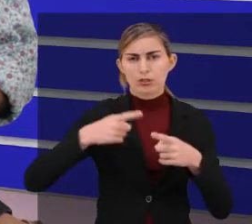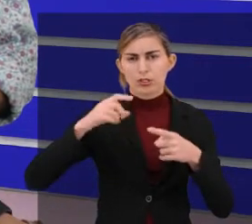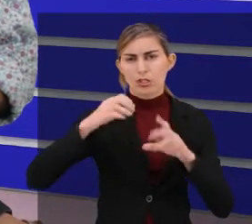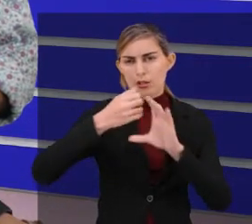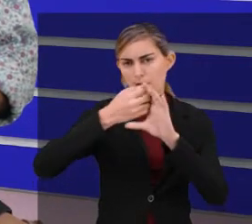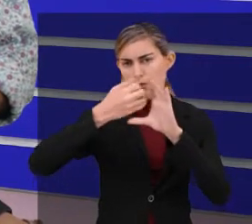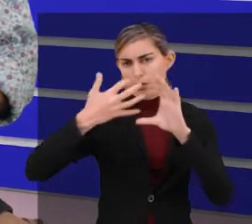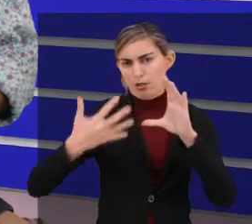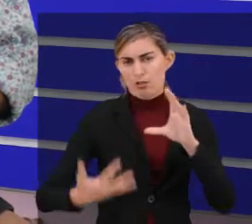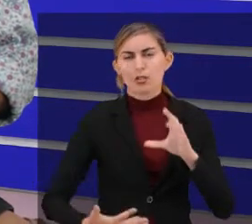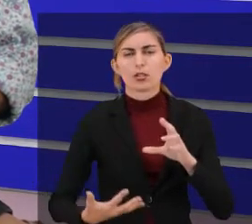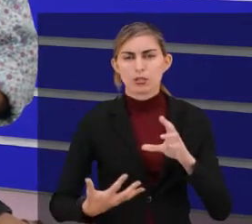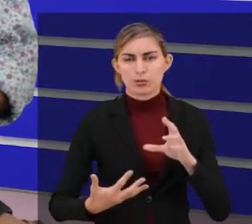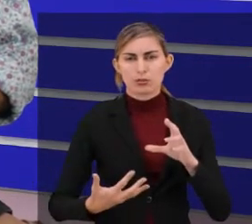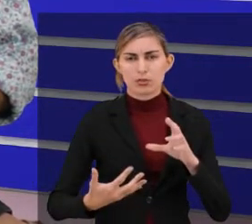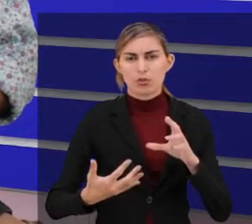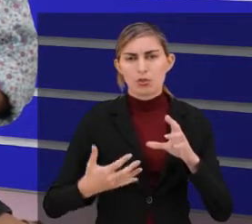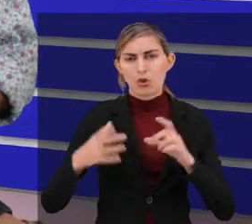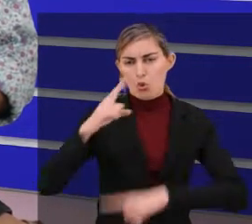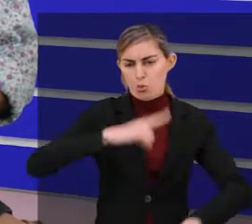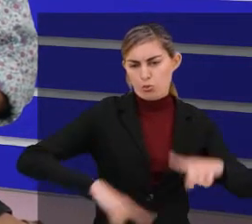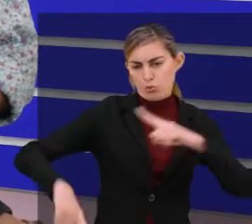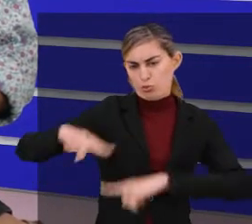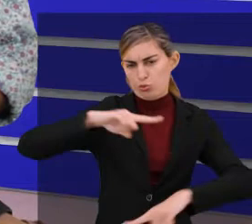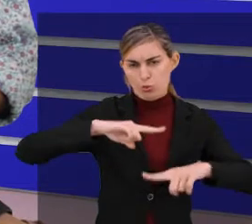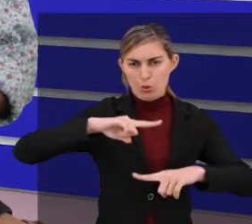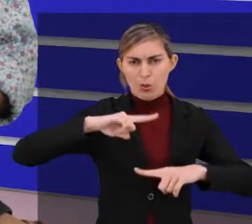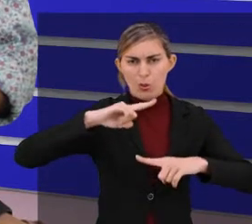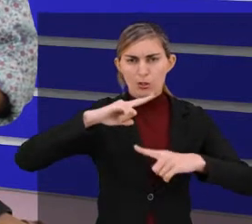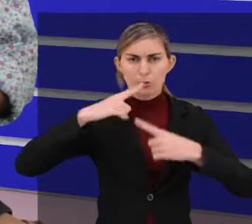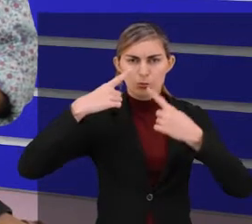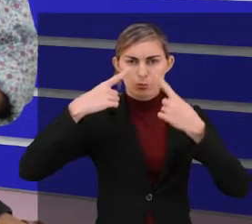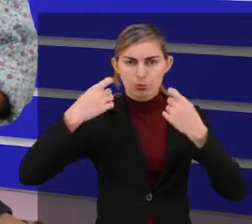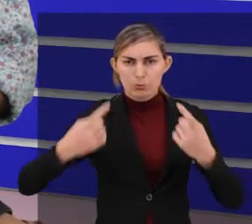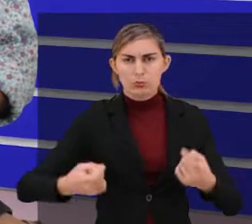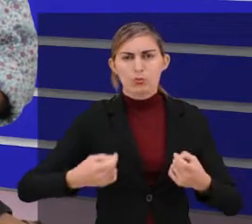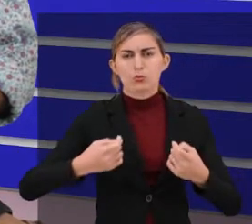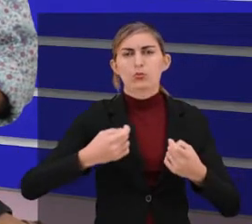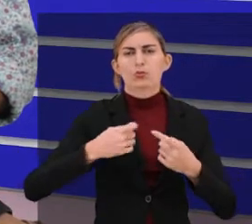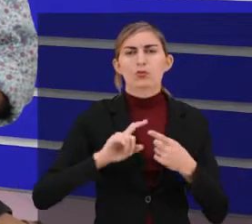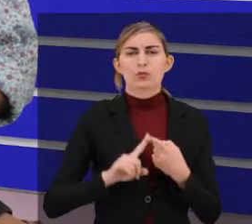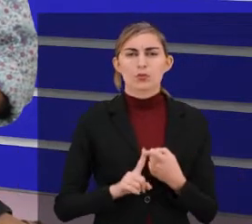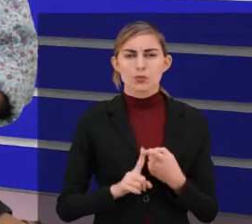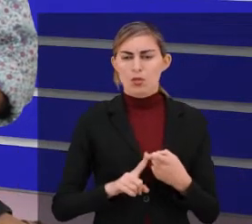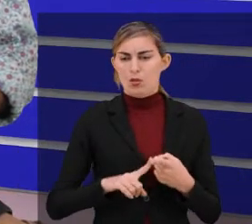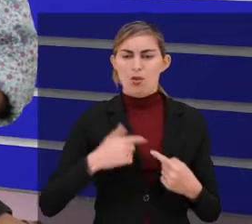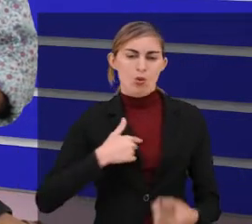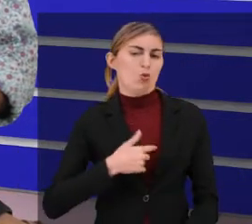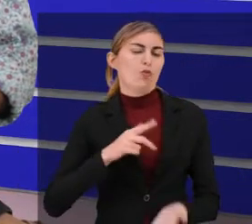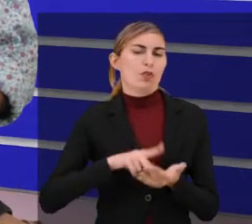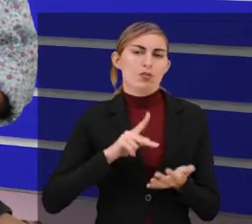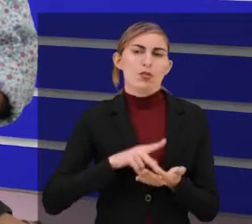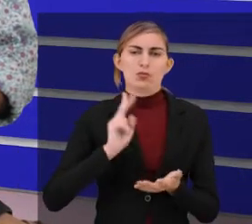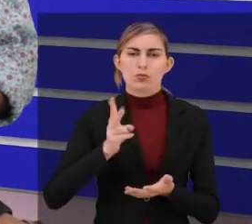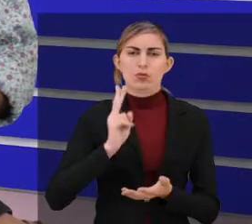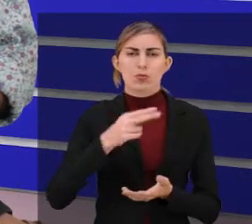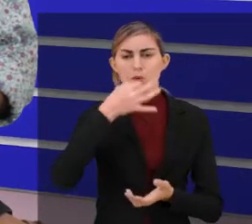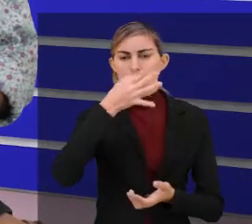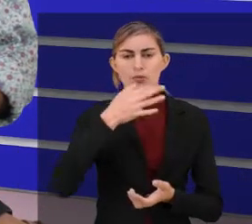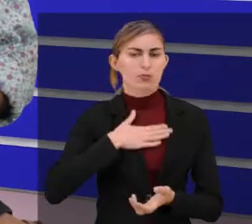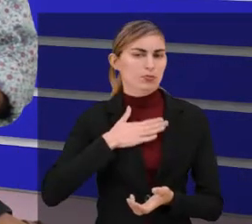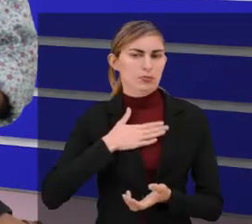são caracterizados por ser controlador, agressivo, impõe sua verdade.